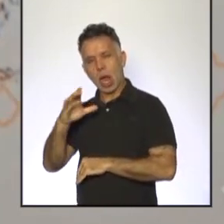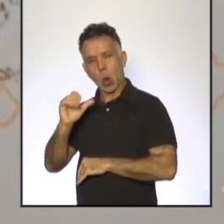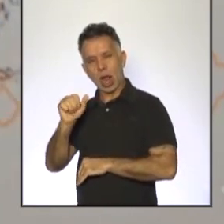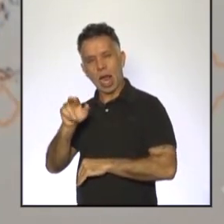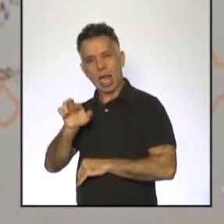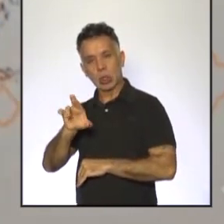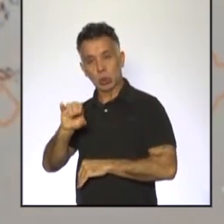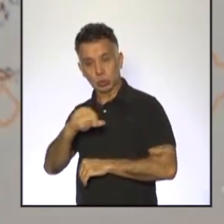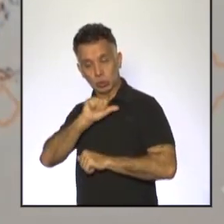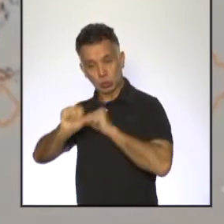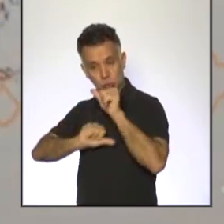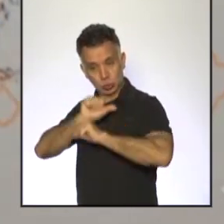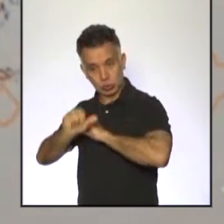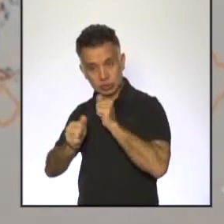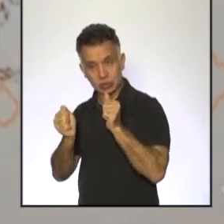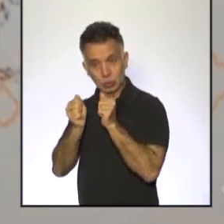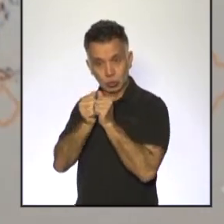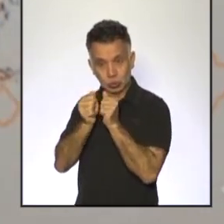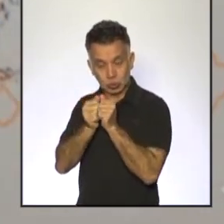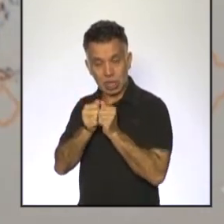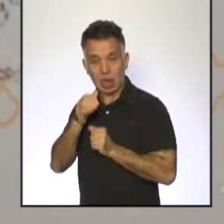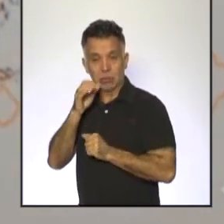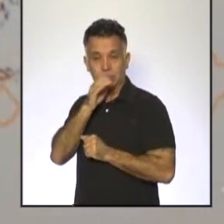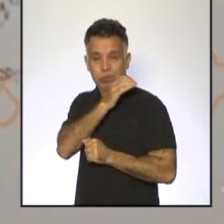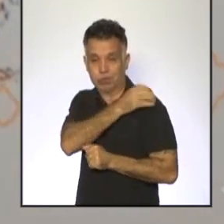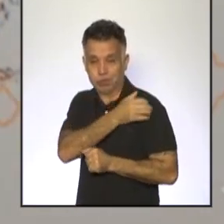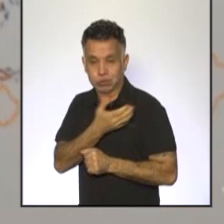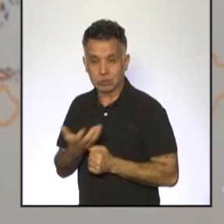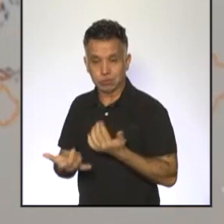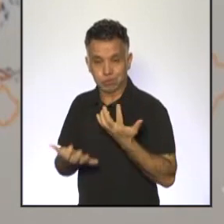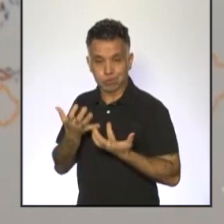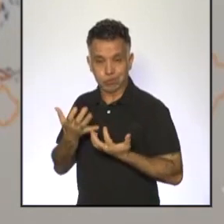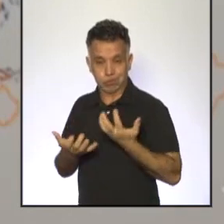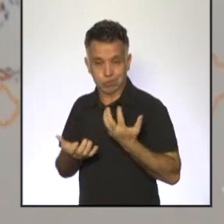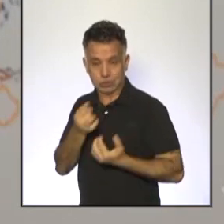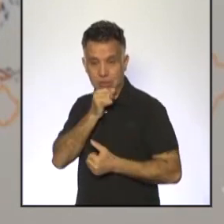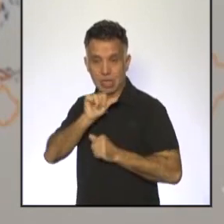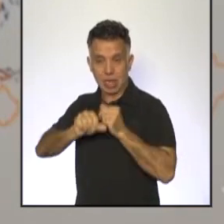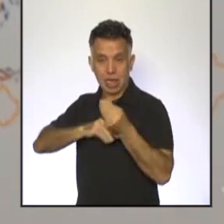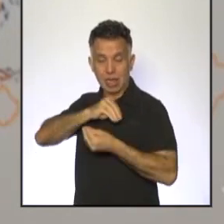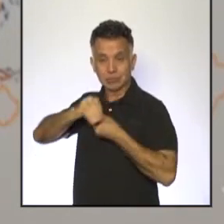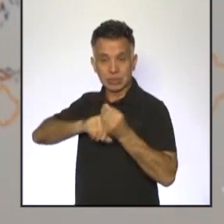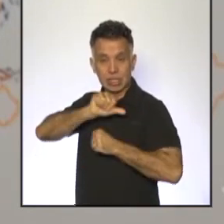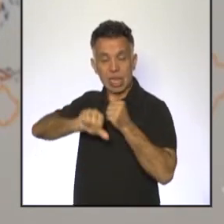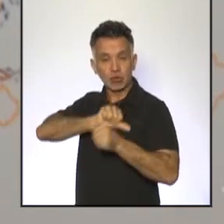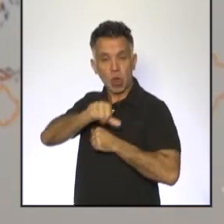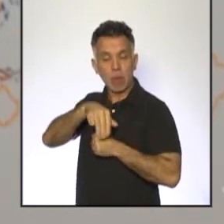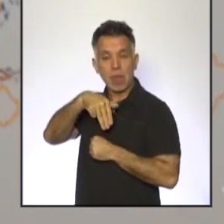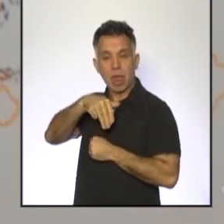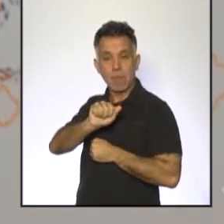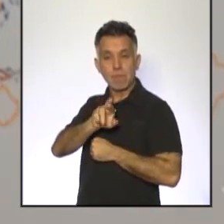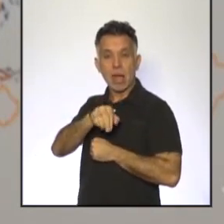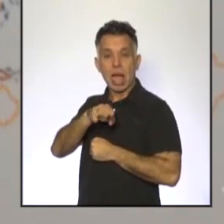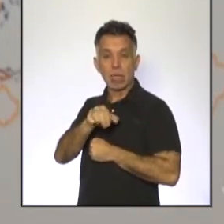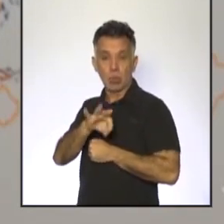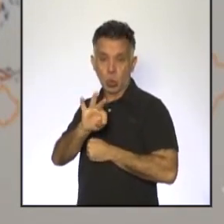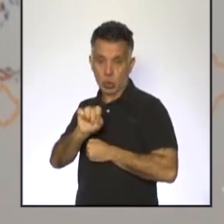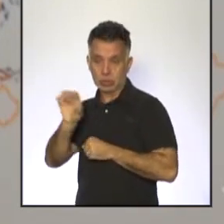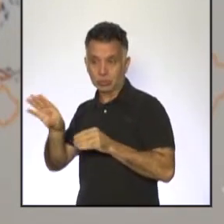sendo transformado em mármore. Aquelas ligações químicas presentes nesse mineral, na calcita, acabam